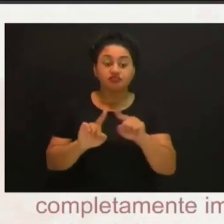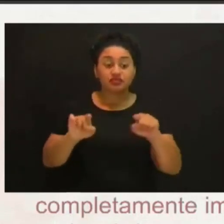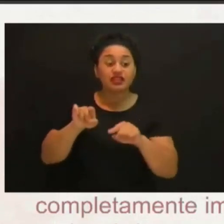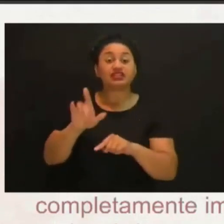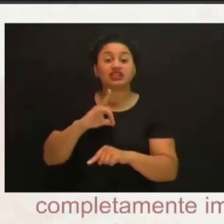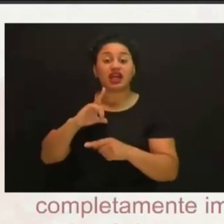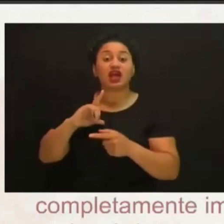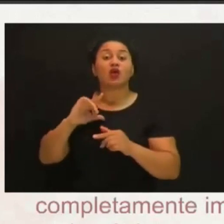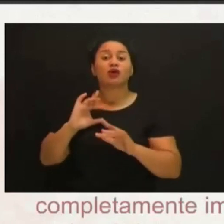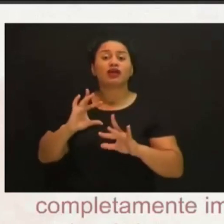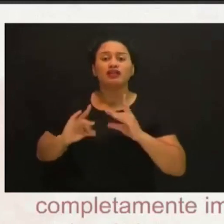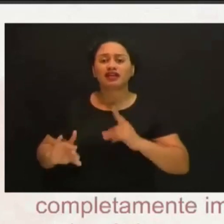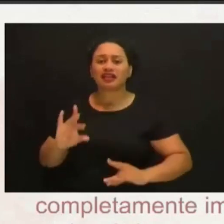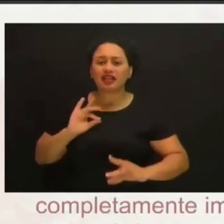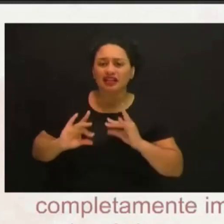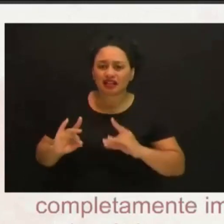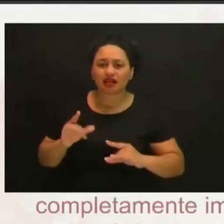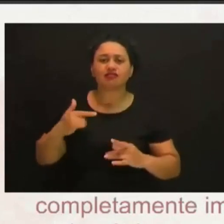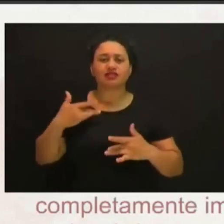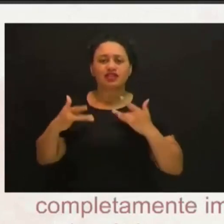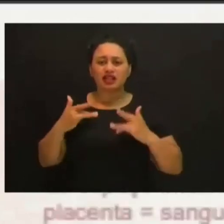organismo sinalizando uma gestação.